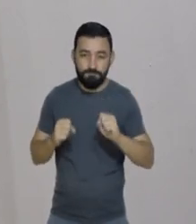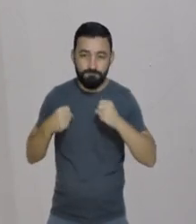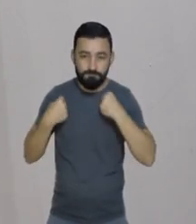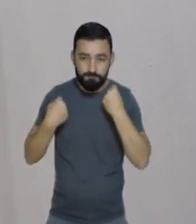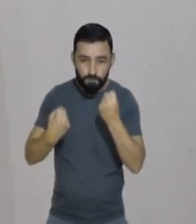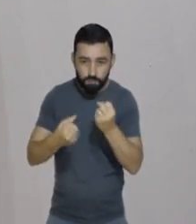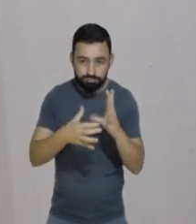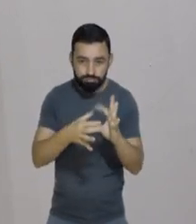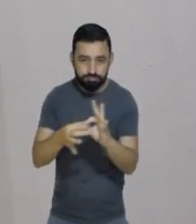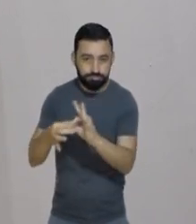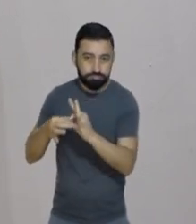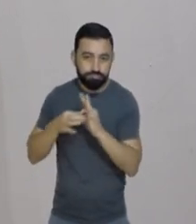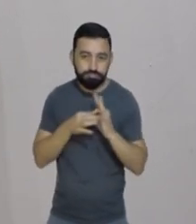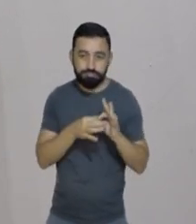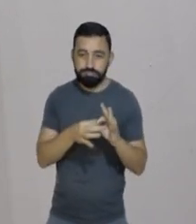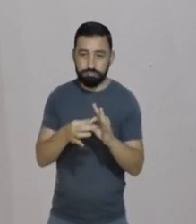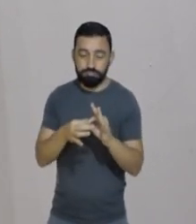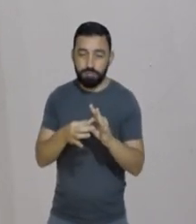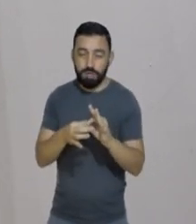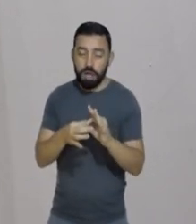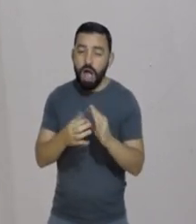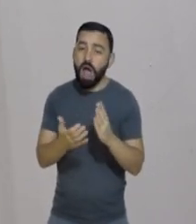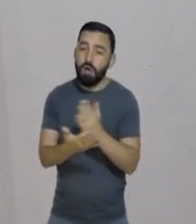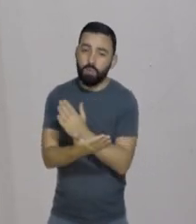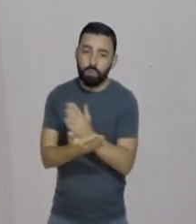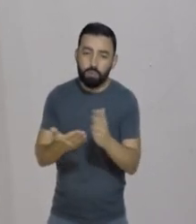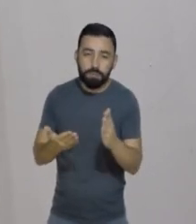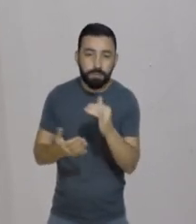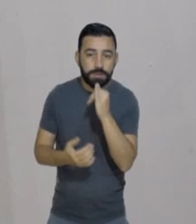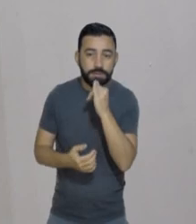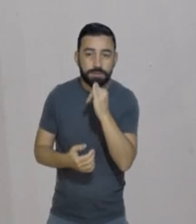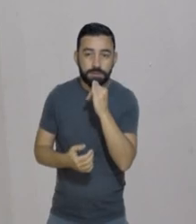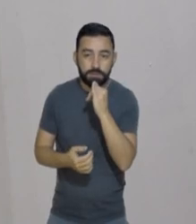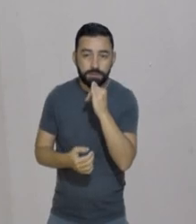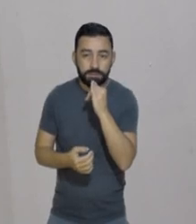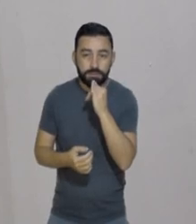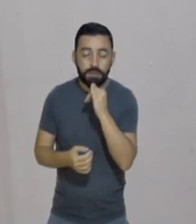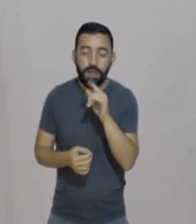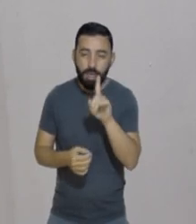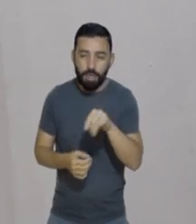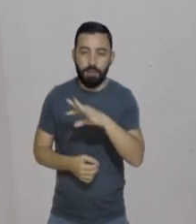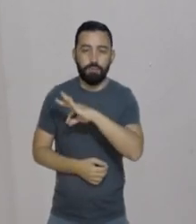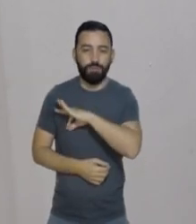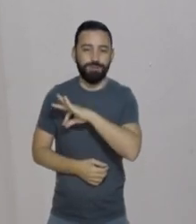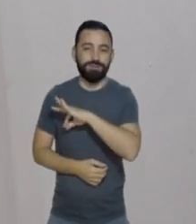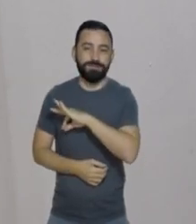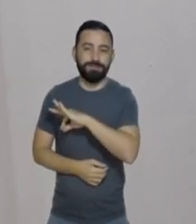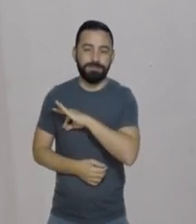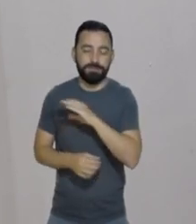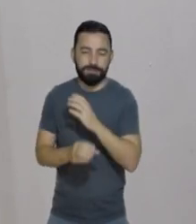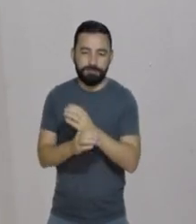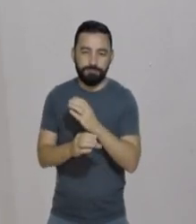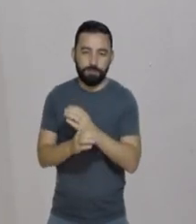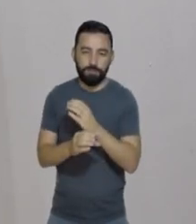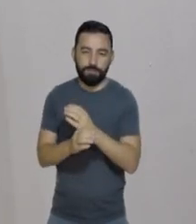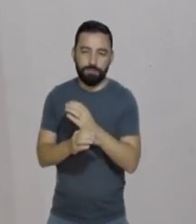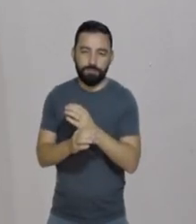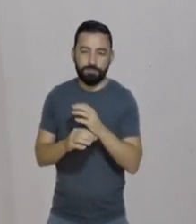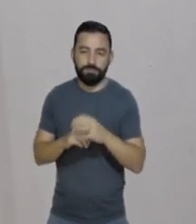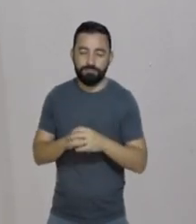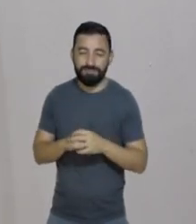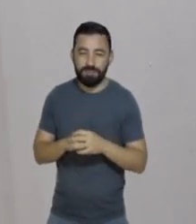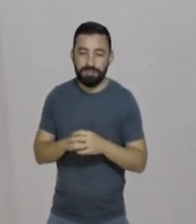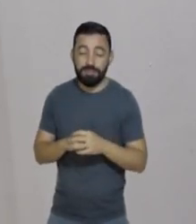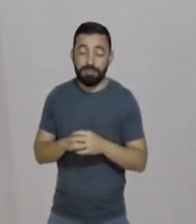forças, de extrema importância, está a Polícia Civil. Uma